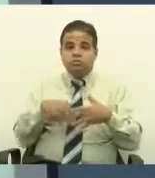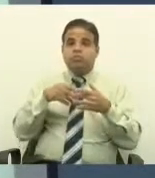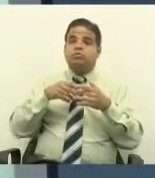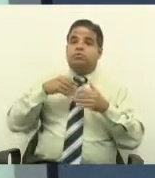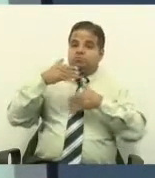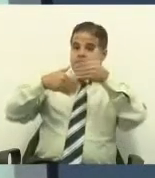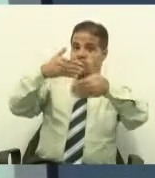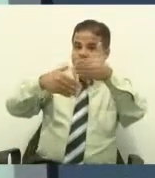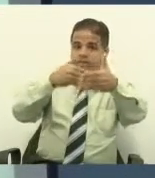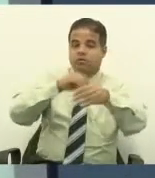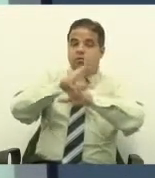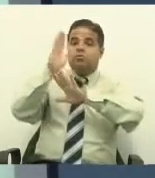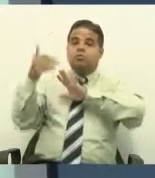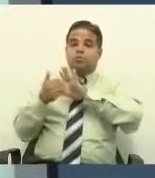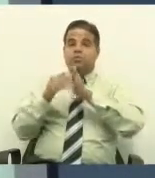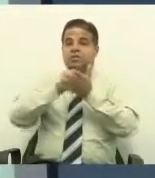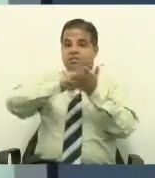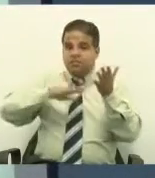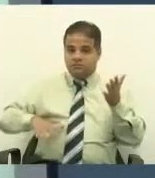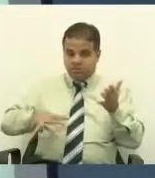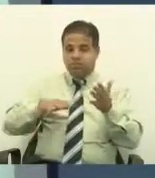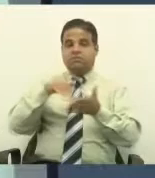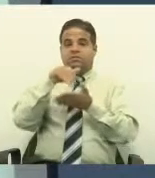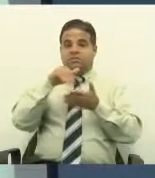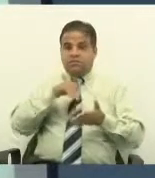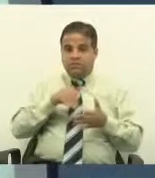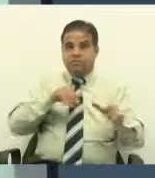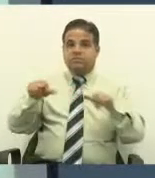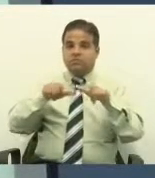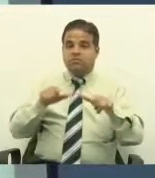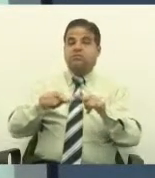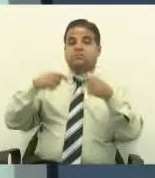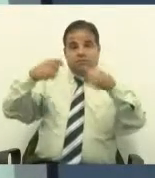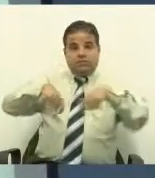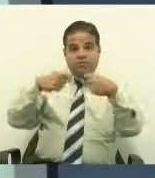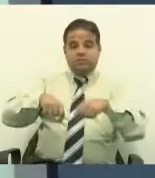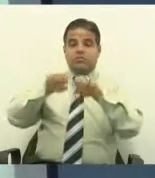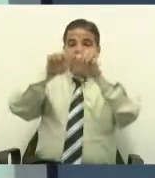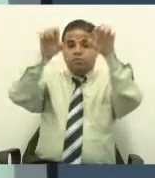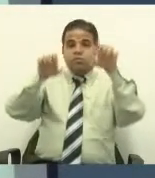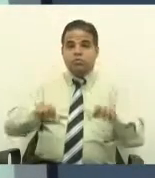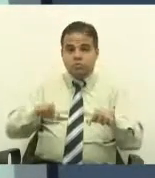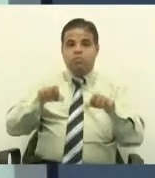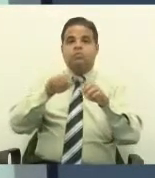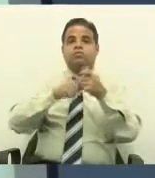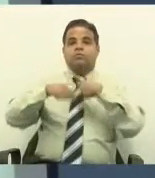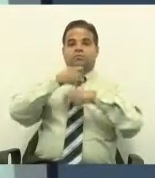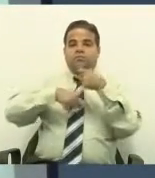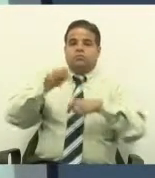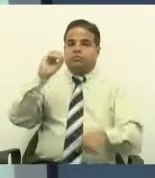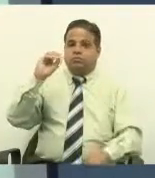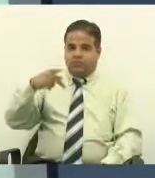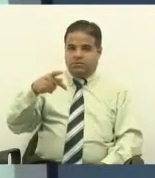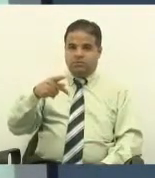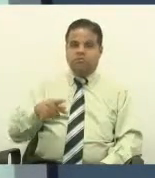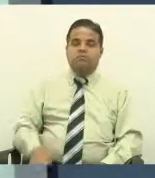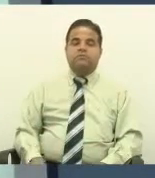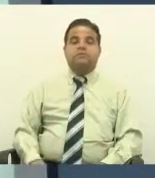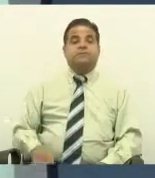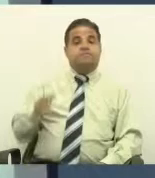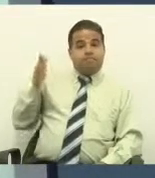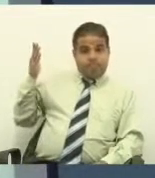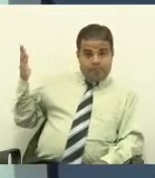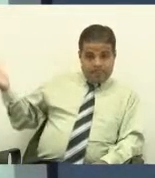das todas as atividades da Secretaria do Trabalho, se faz necessário, com uma estrutura funcional administrativa operacional.